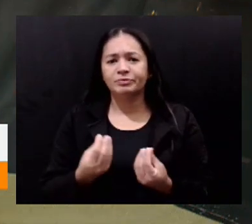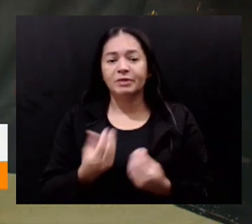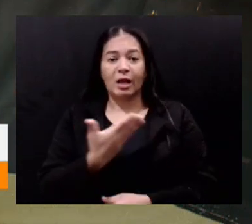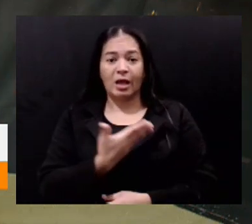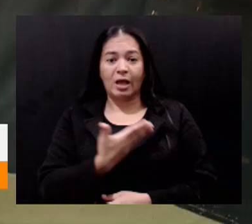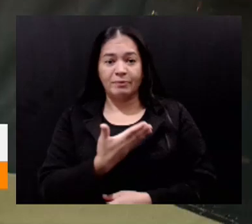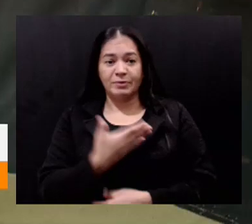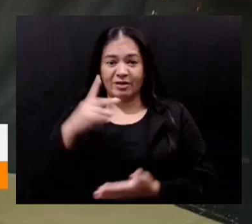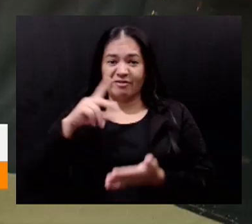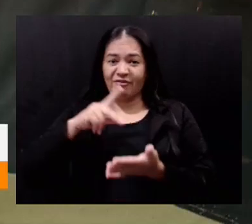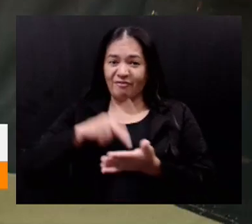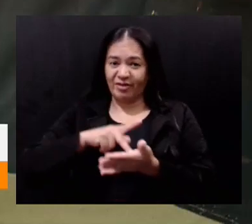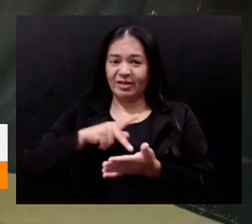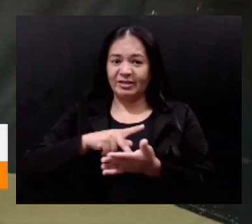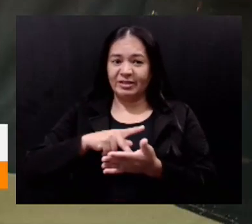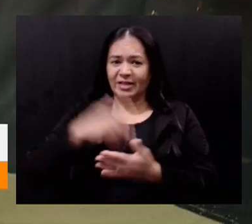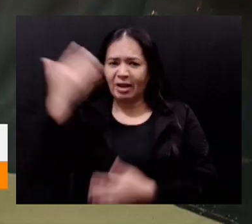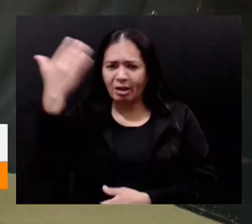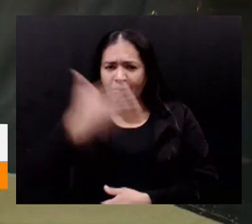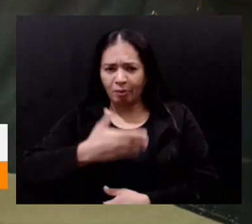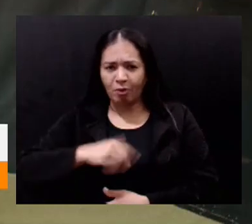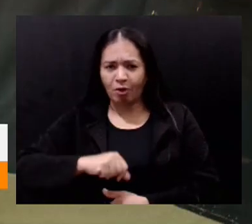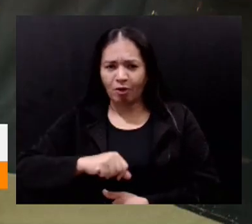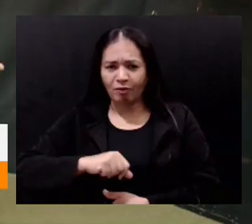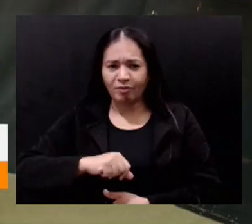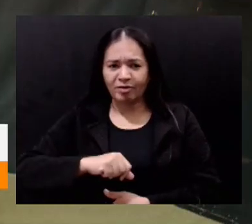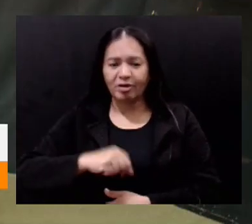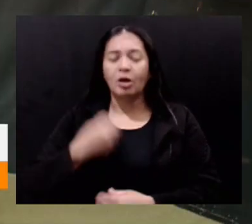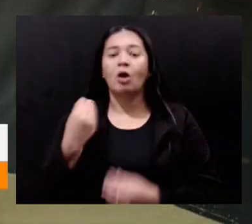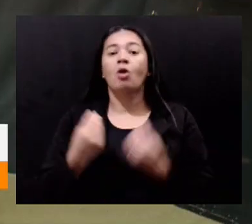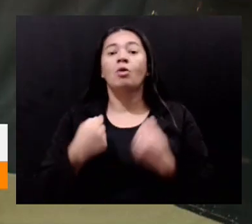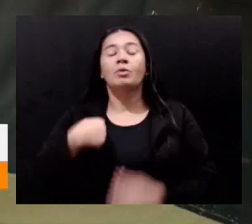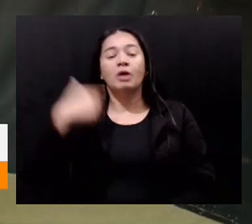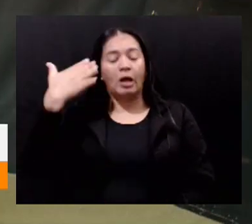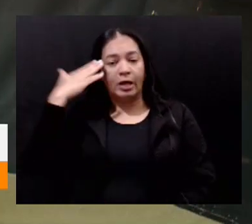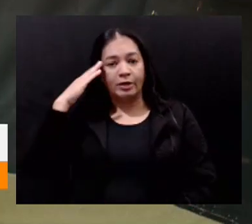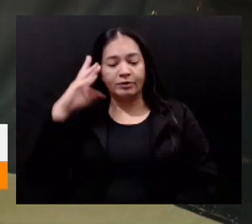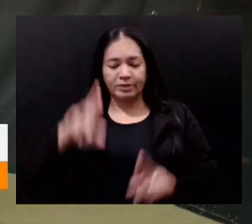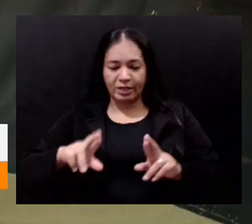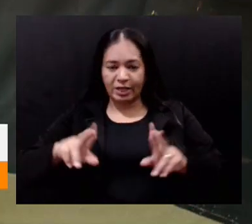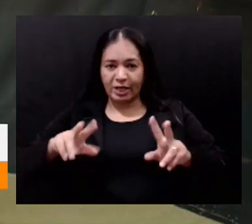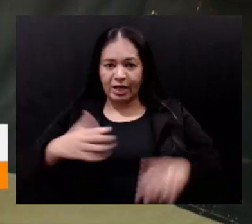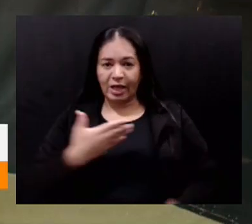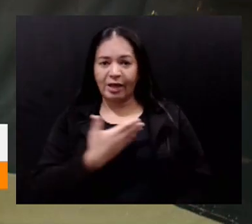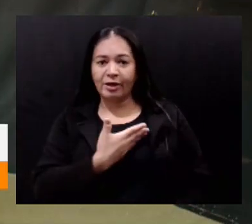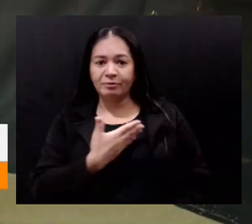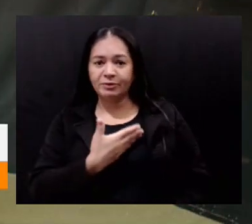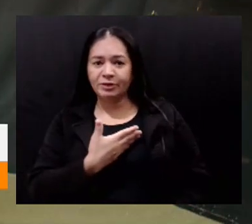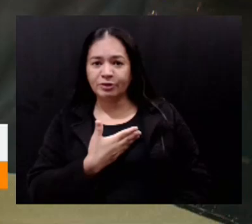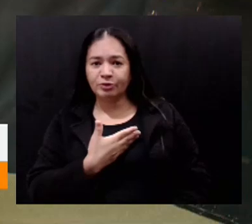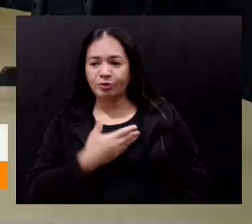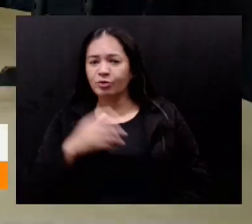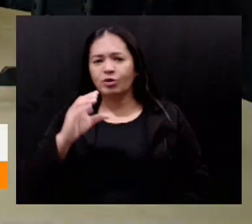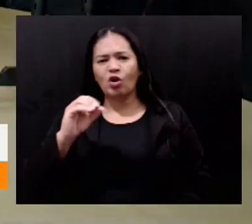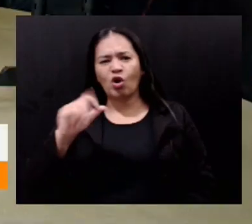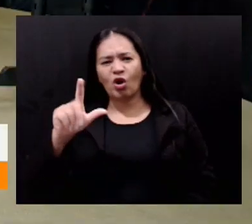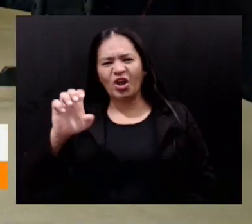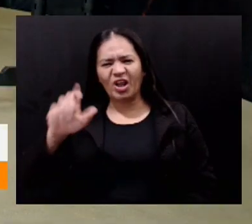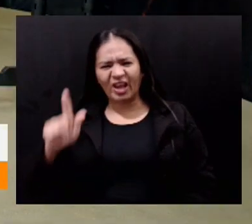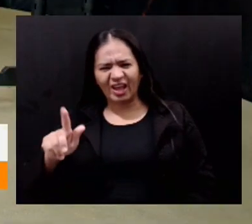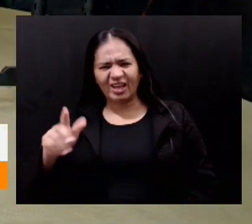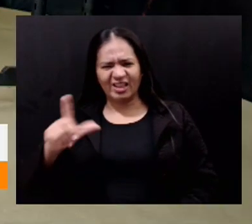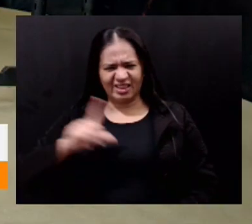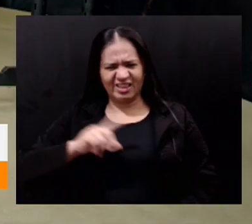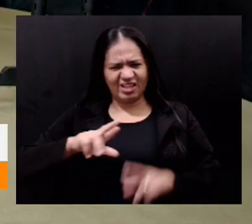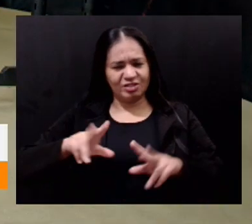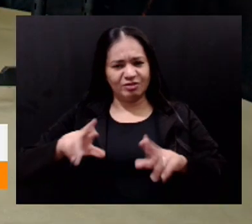sinais? Como que eu entendo e diferencio o amigo do colega, né, tem essa diferença? Explica pra gente.